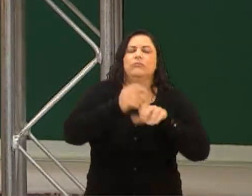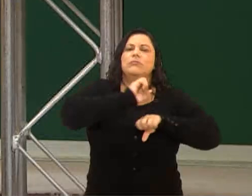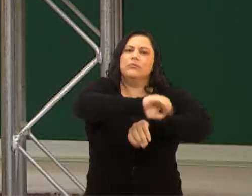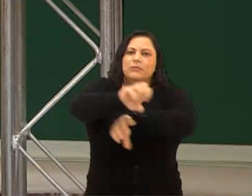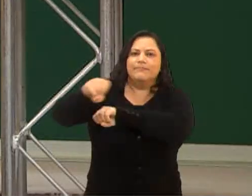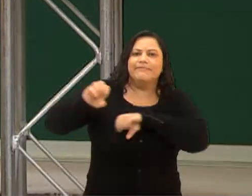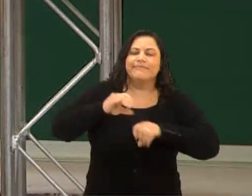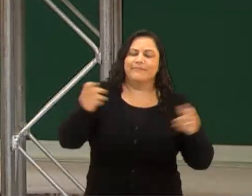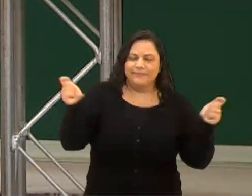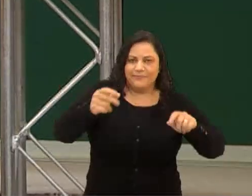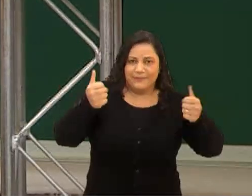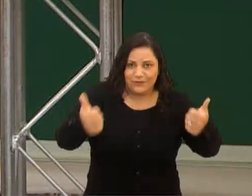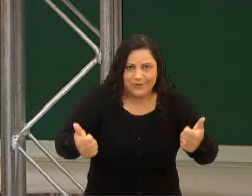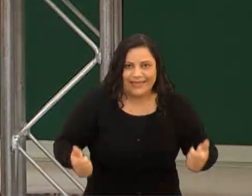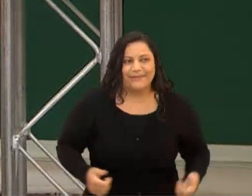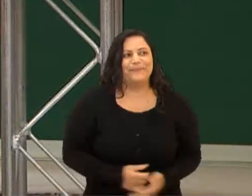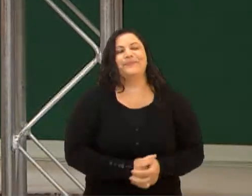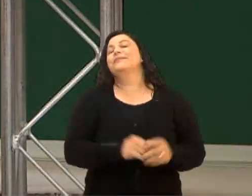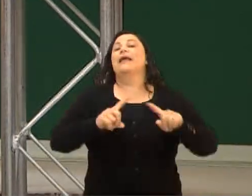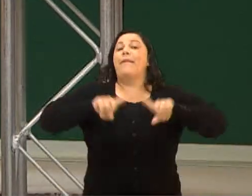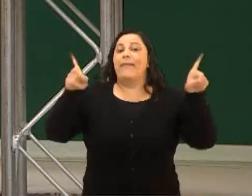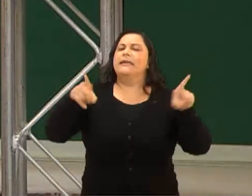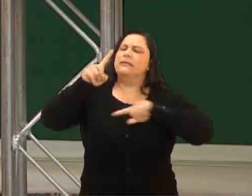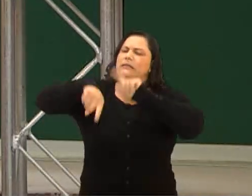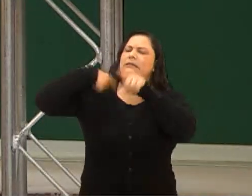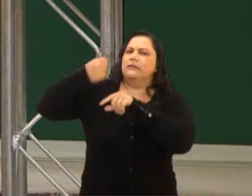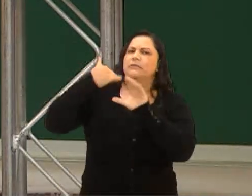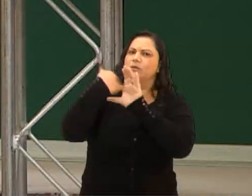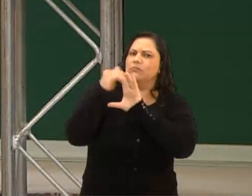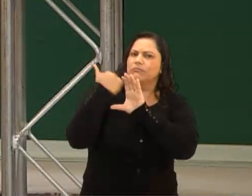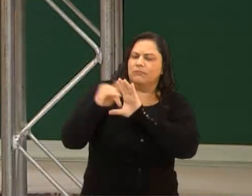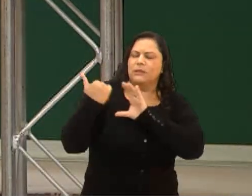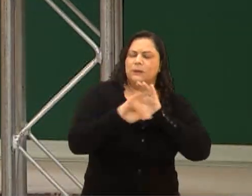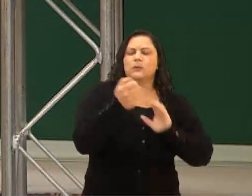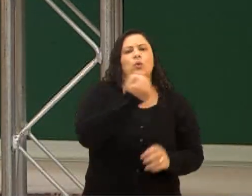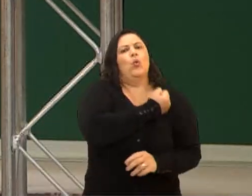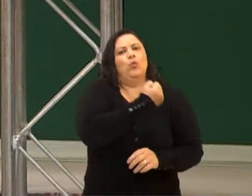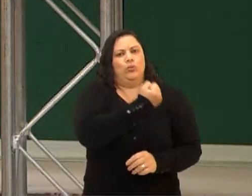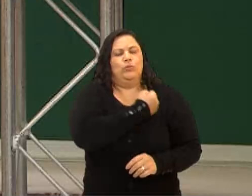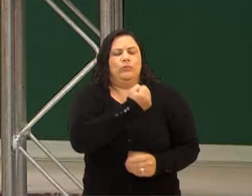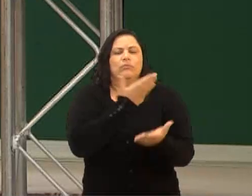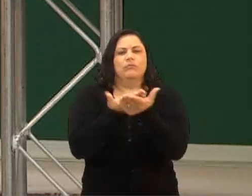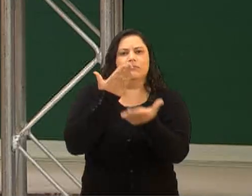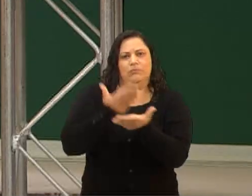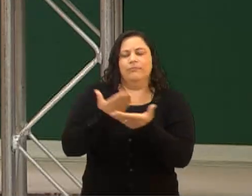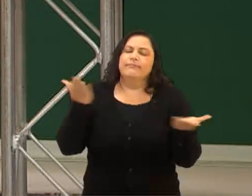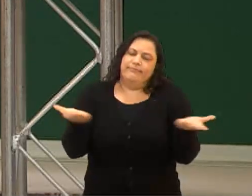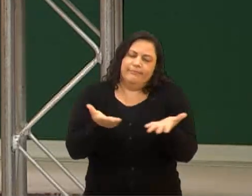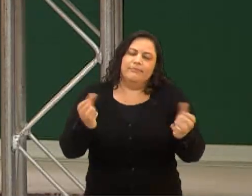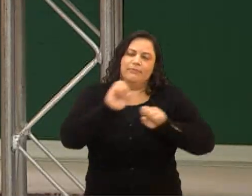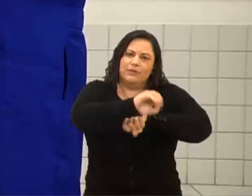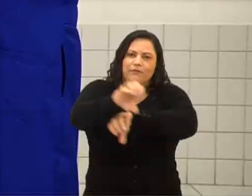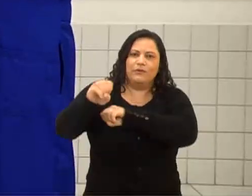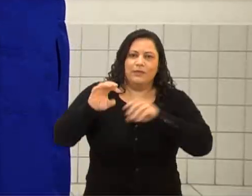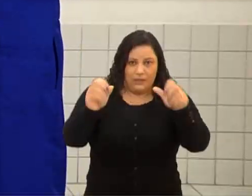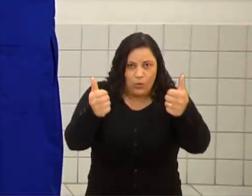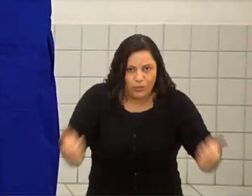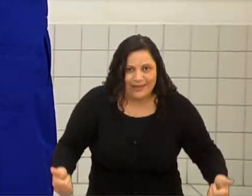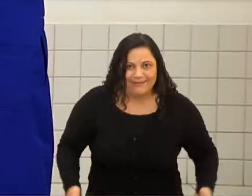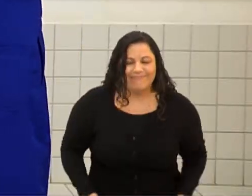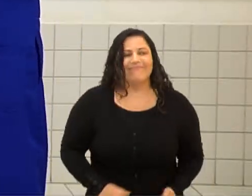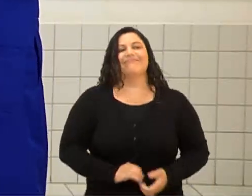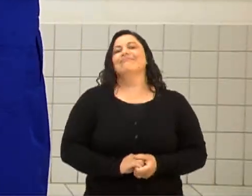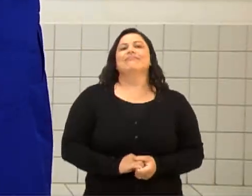mais pormenores, tá? Mas a gente manda depois para você o número da aula em que foi trabalhado pormenorizadamente essa questão, né, professora Cleide? É isso mesmo,